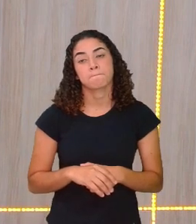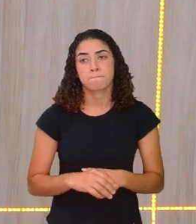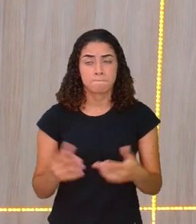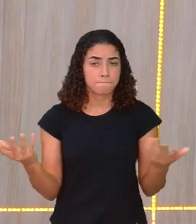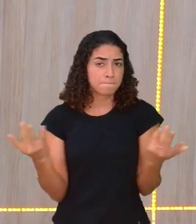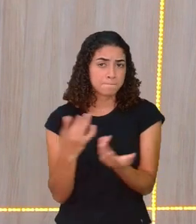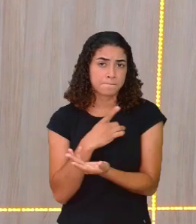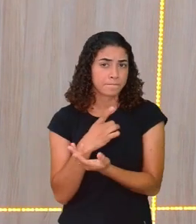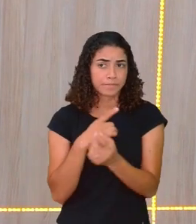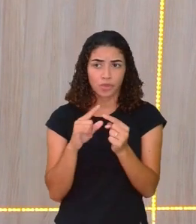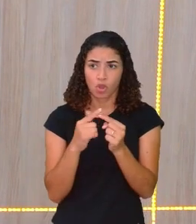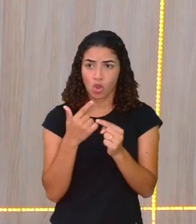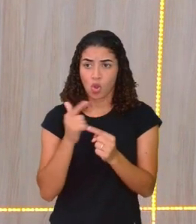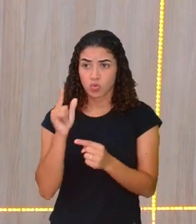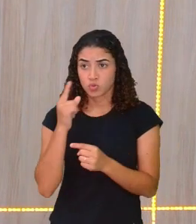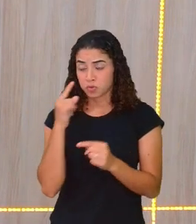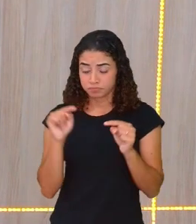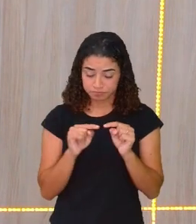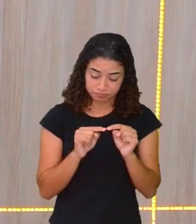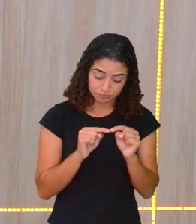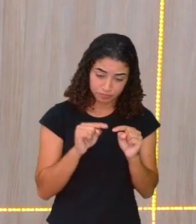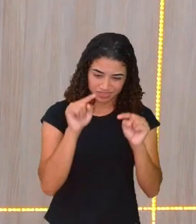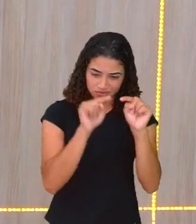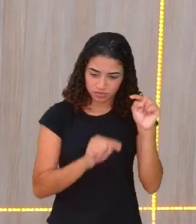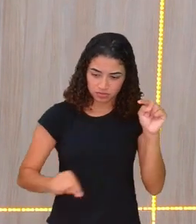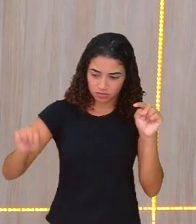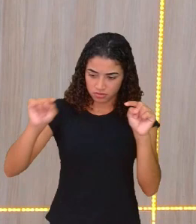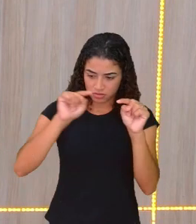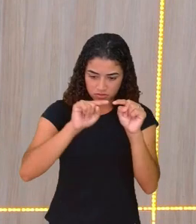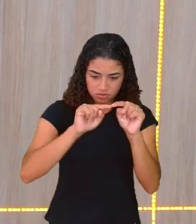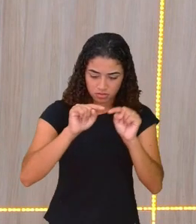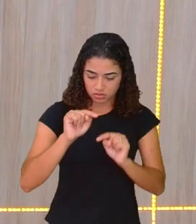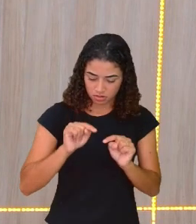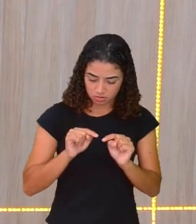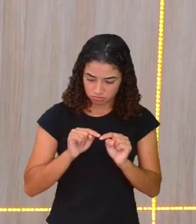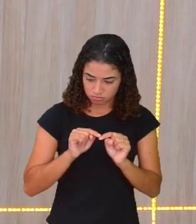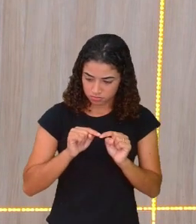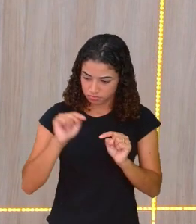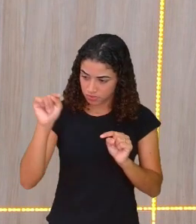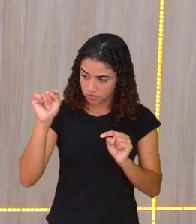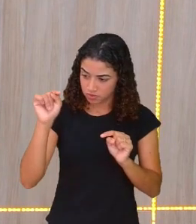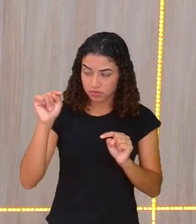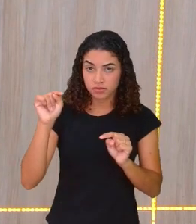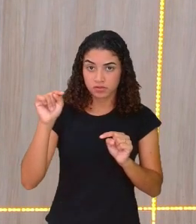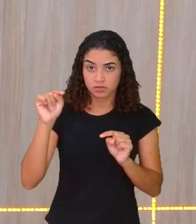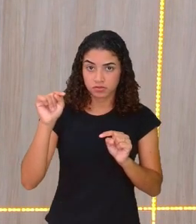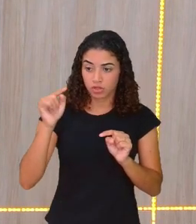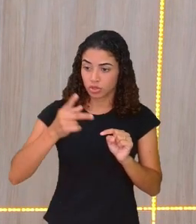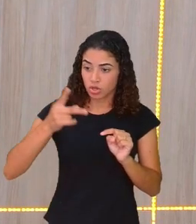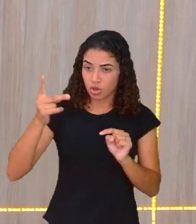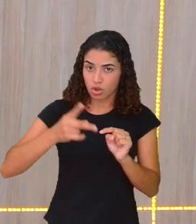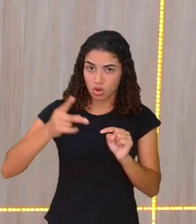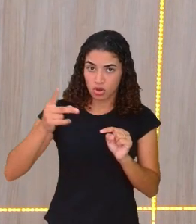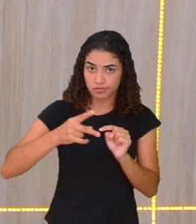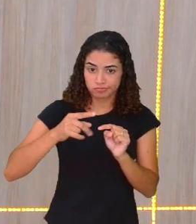Agora eu tenho outro segmento de reta, que ele vai tocar aqui em dois